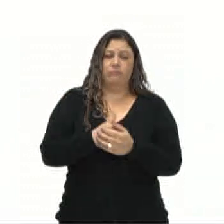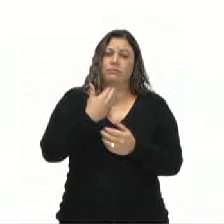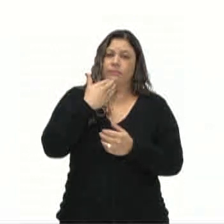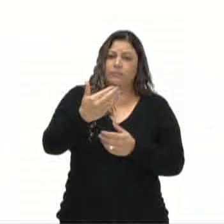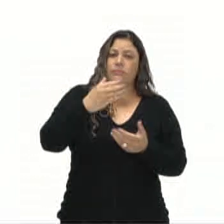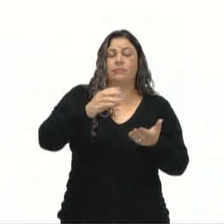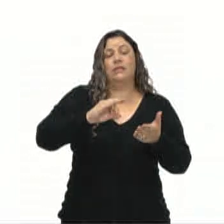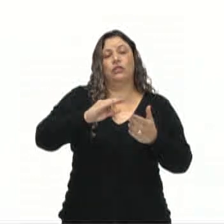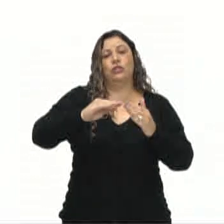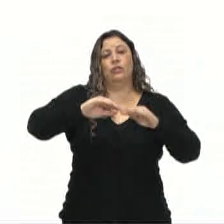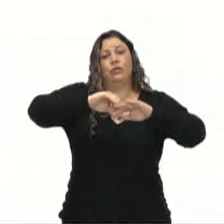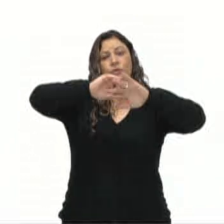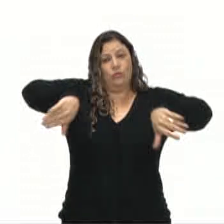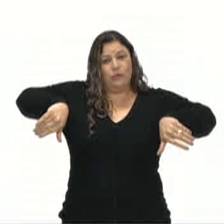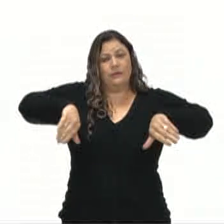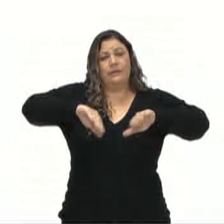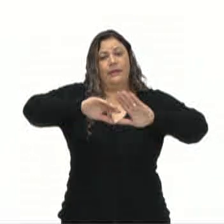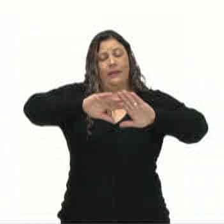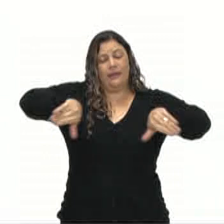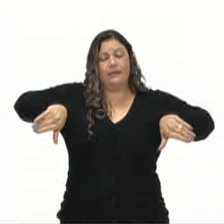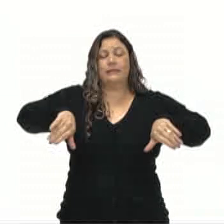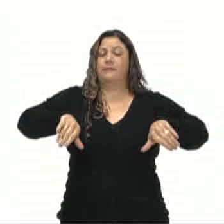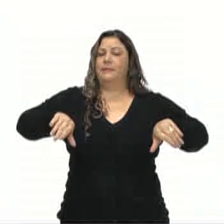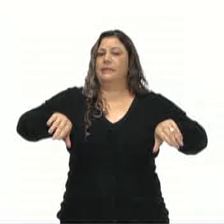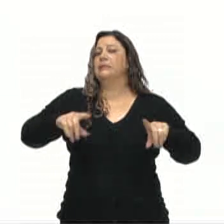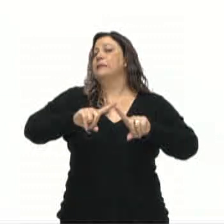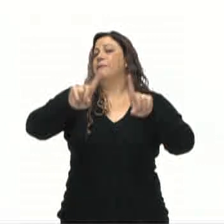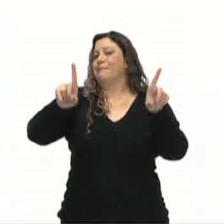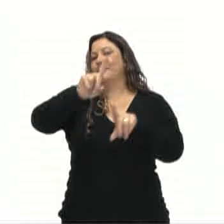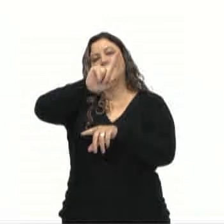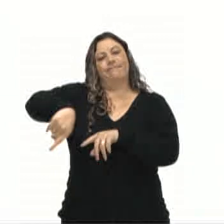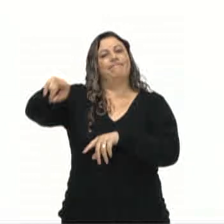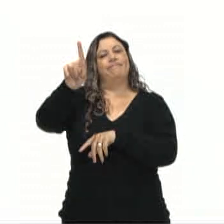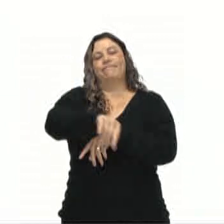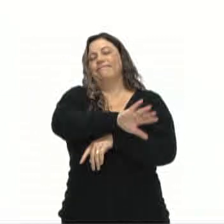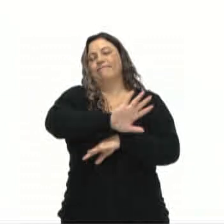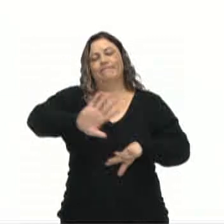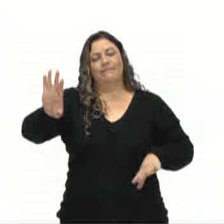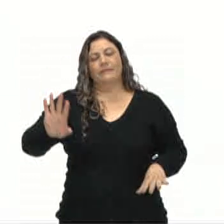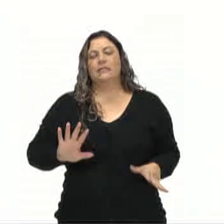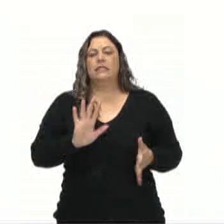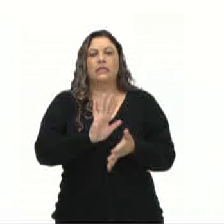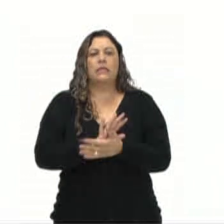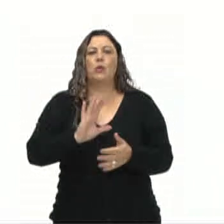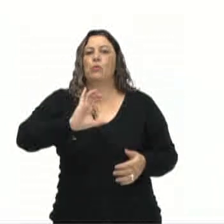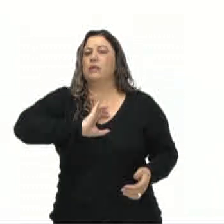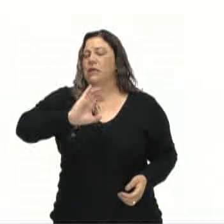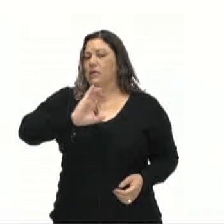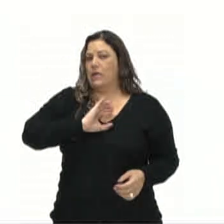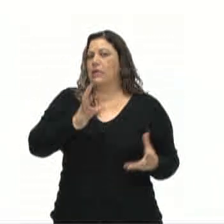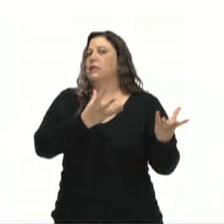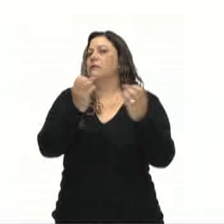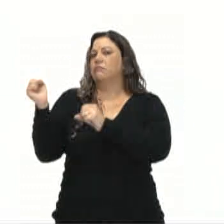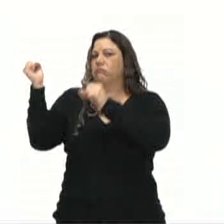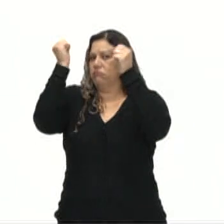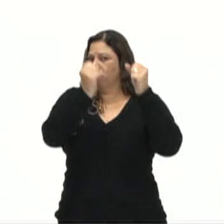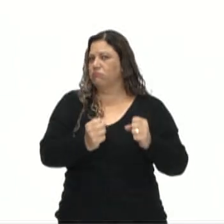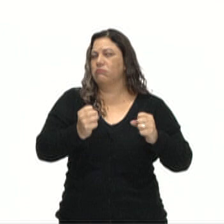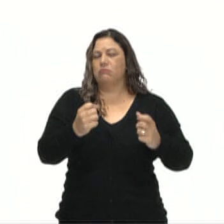separação de Quebec do Canadá e foi rejeitado, tá? Porque o Canadá tem bastante poder.